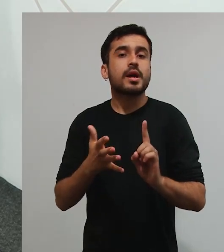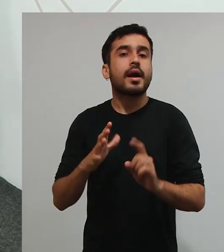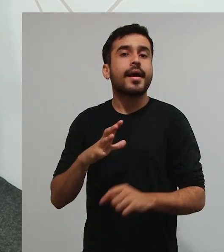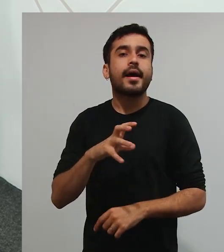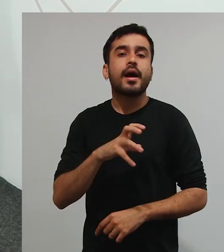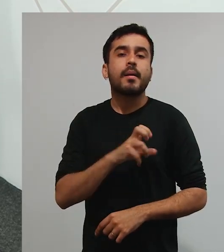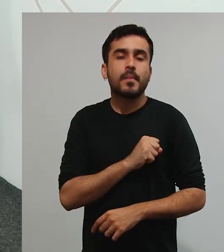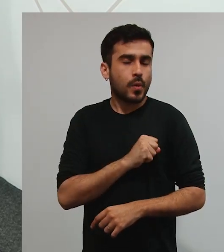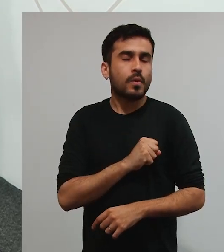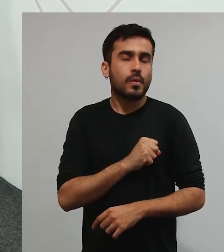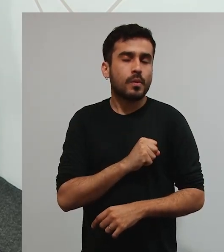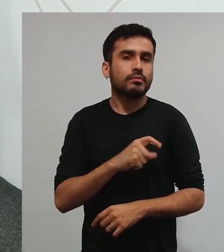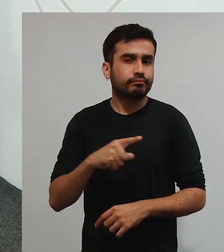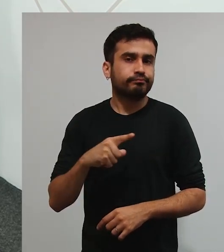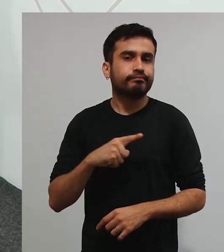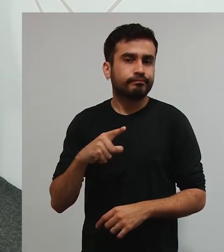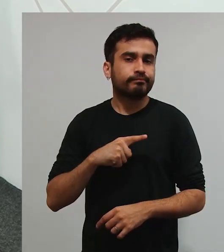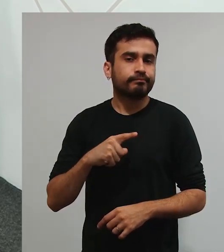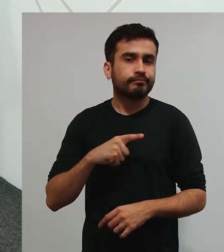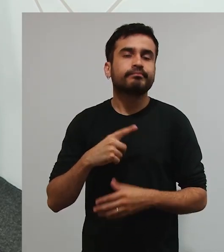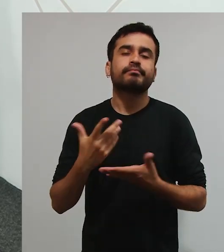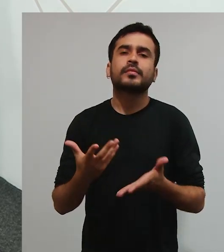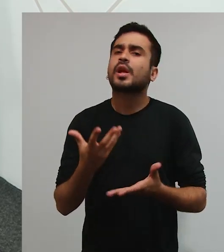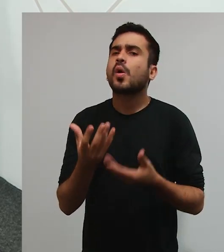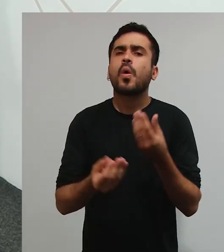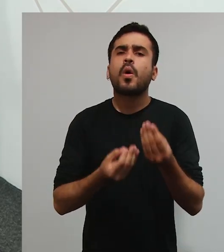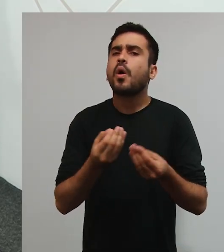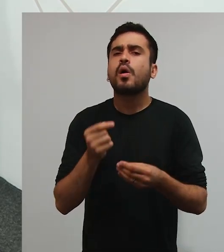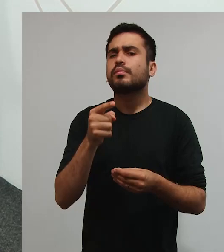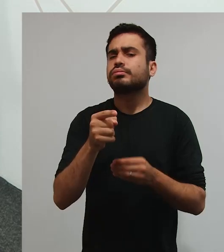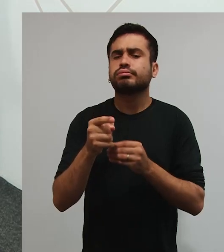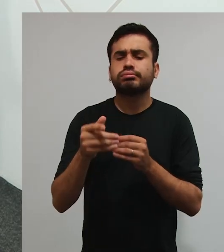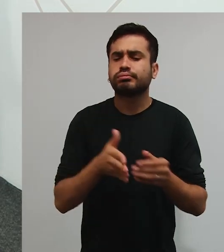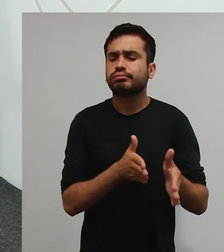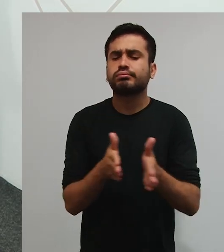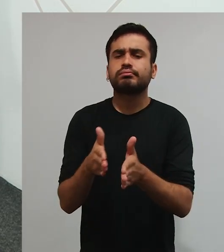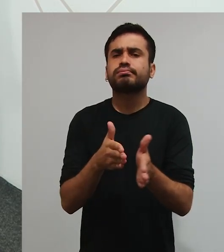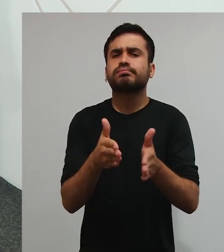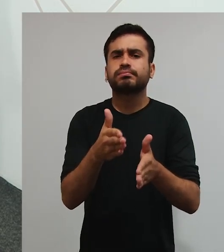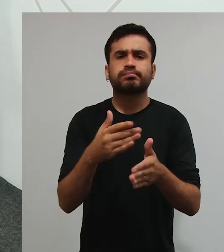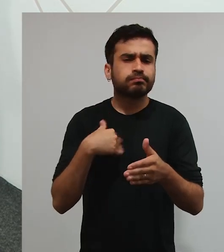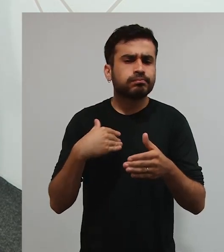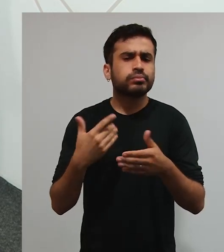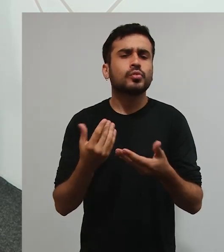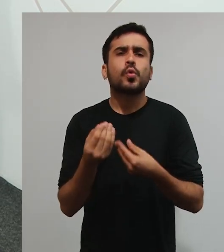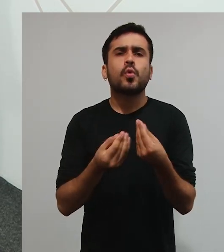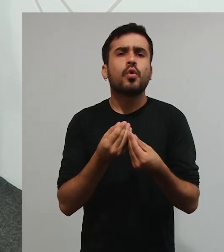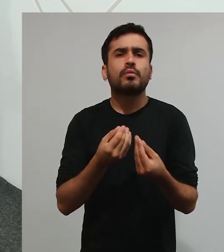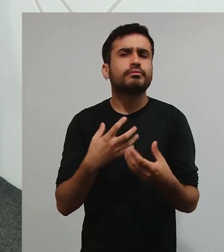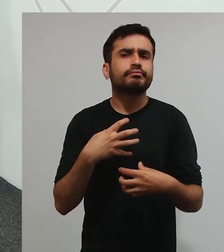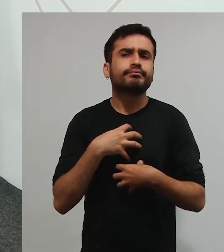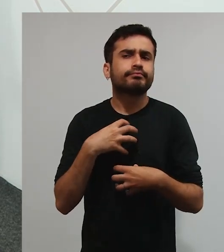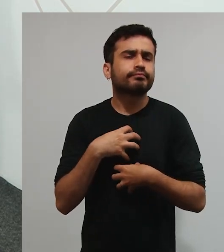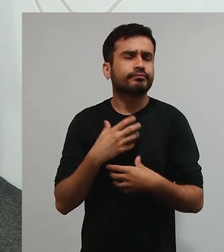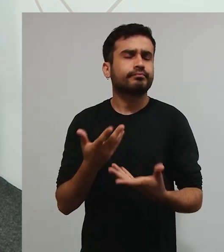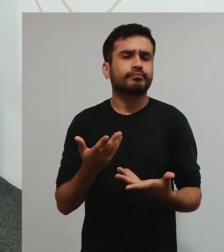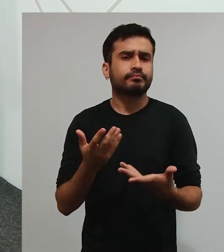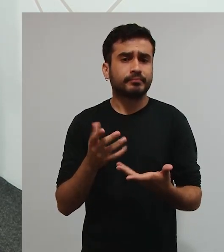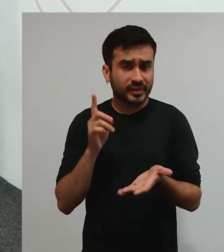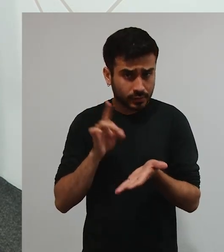metodologia amorosa, né? Assim, para usar termos freirianos, uma metodologia, uma inspiração